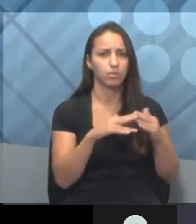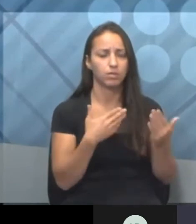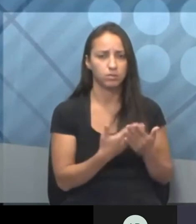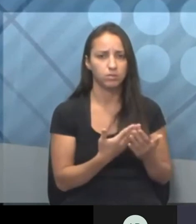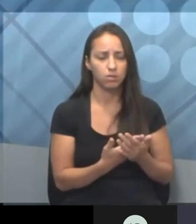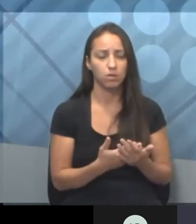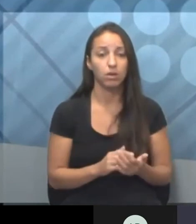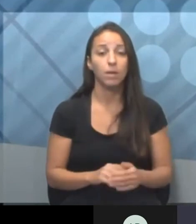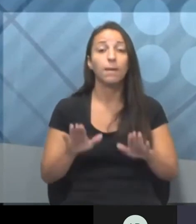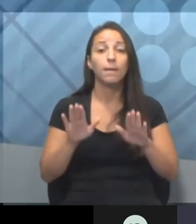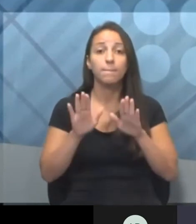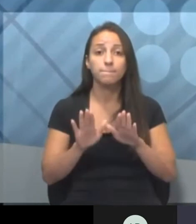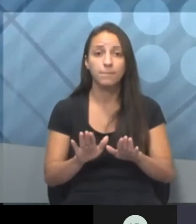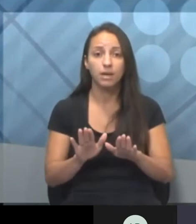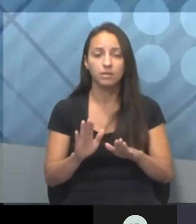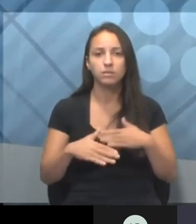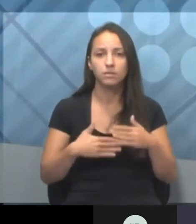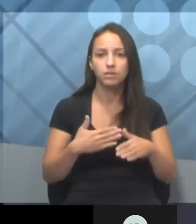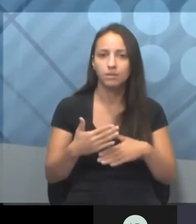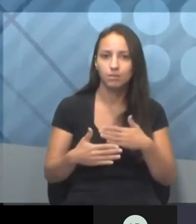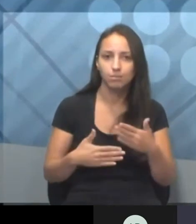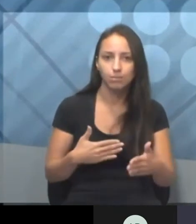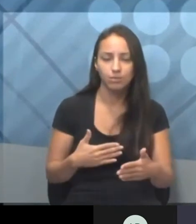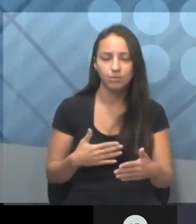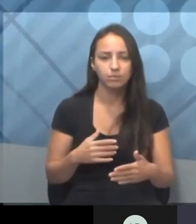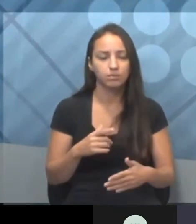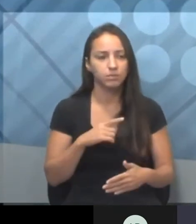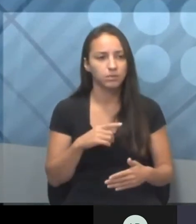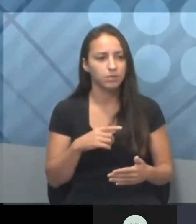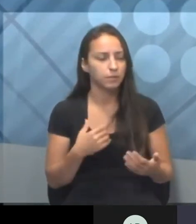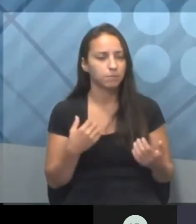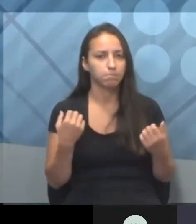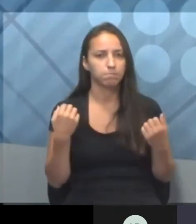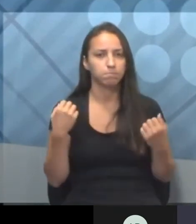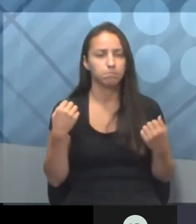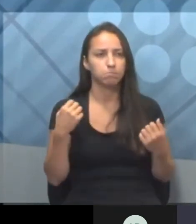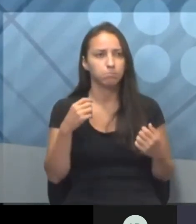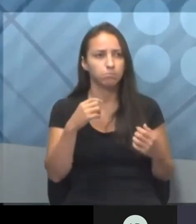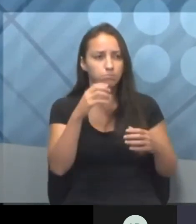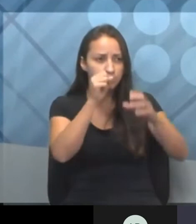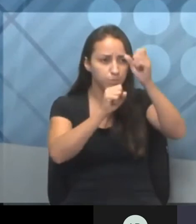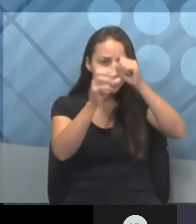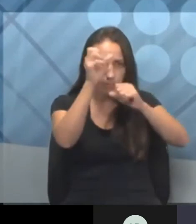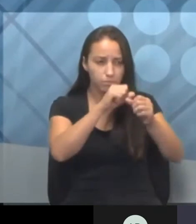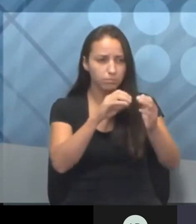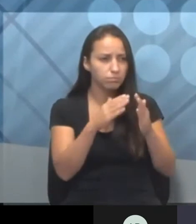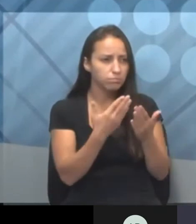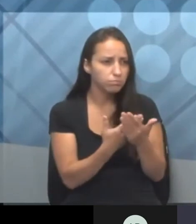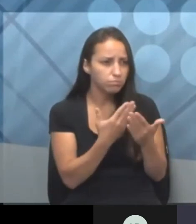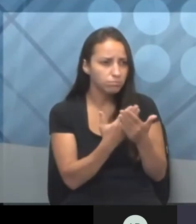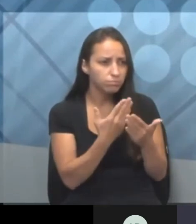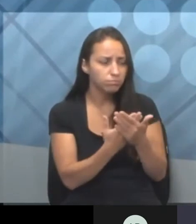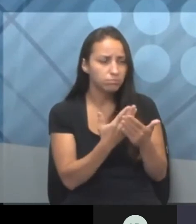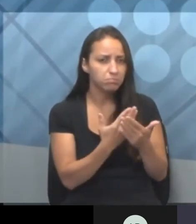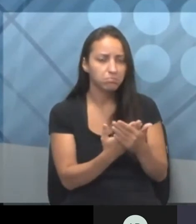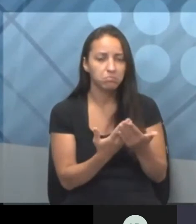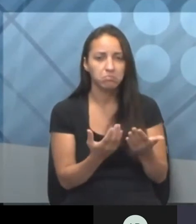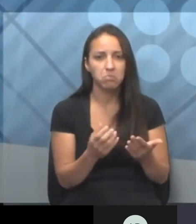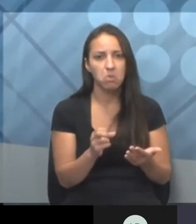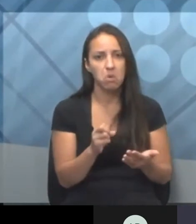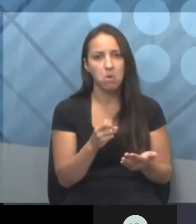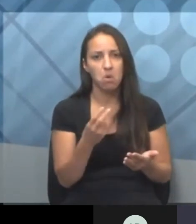após o almoço. Mas após um período de intenso exercício mental e físico, seja